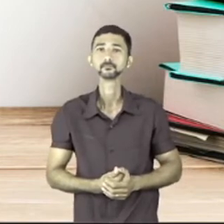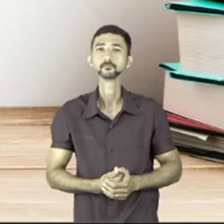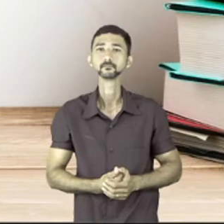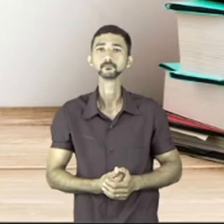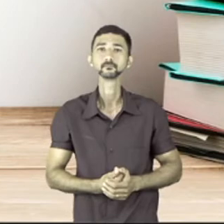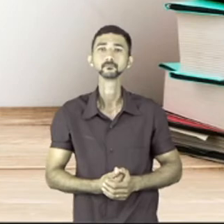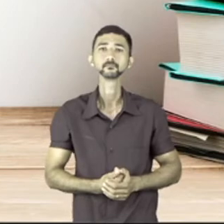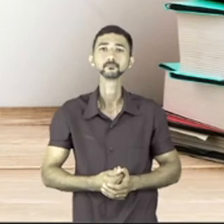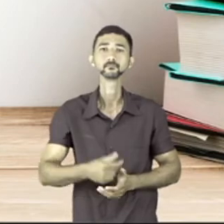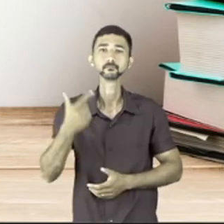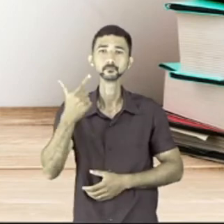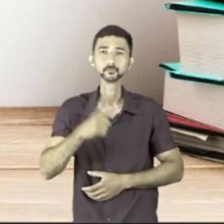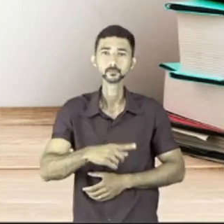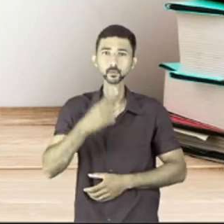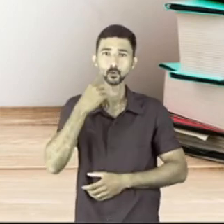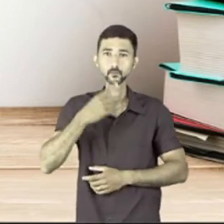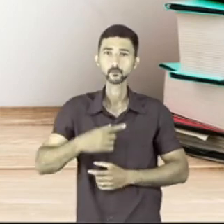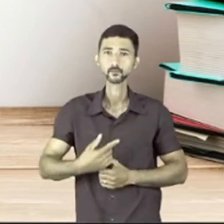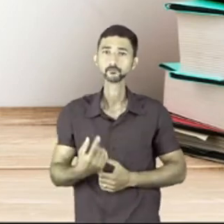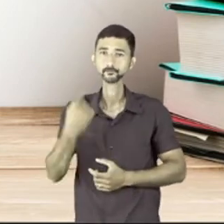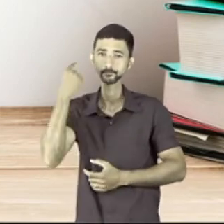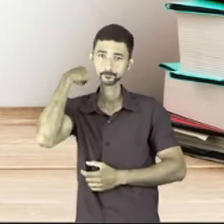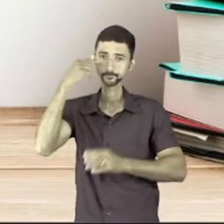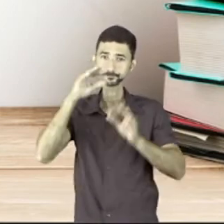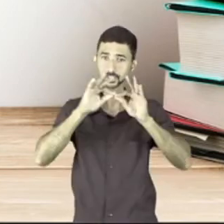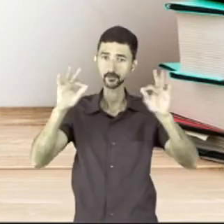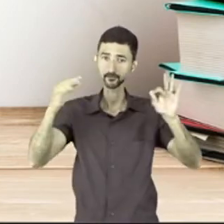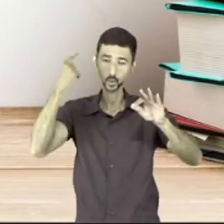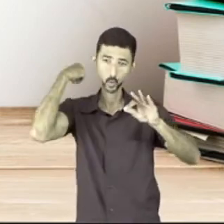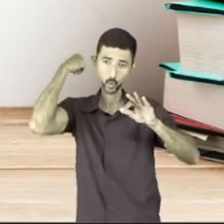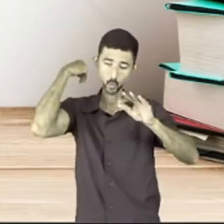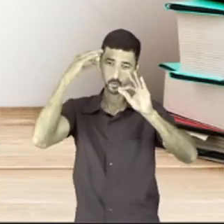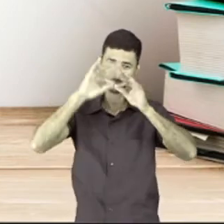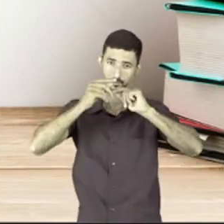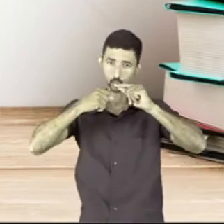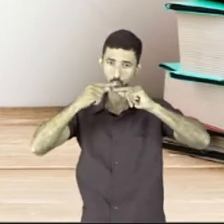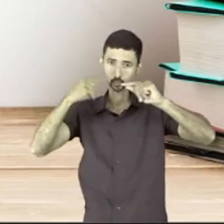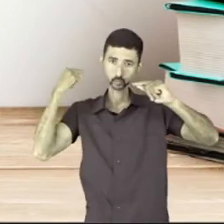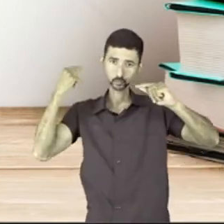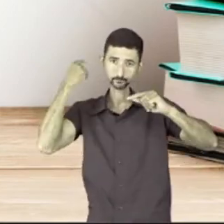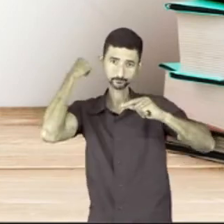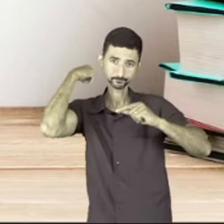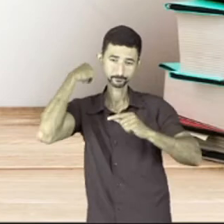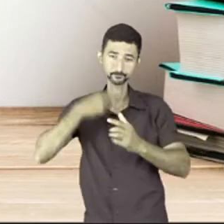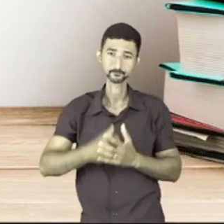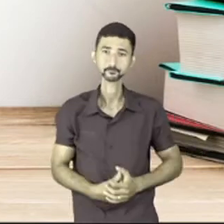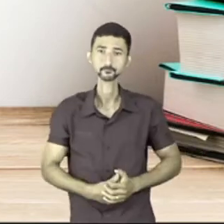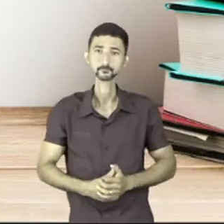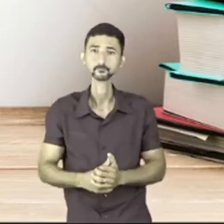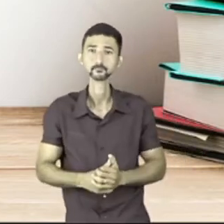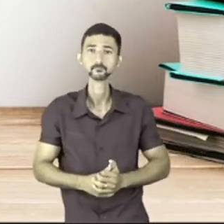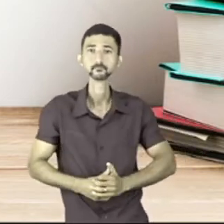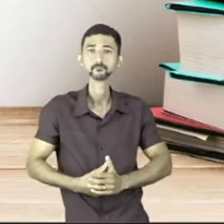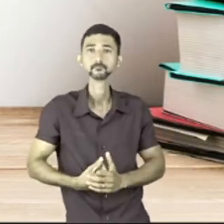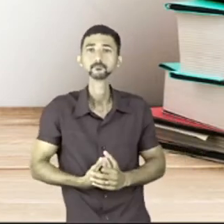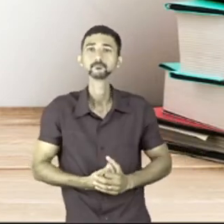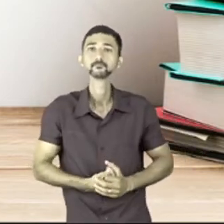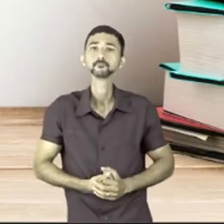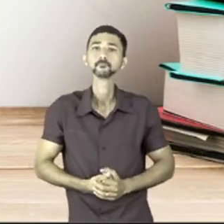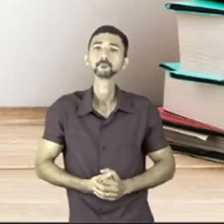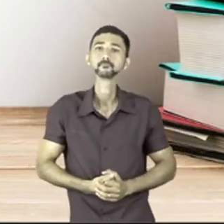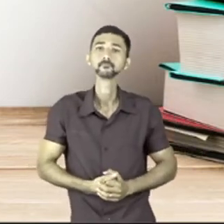Olha ali novamente o fio nas costas dos lutadores. Das lutadoras, né, no